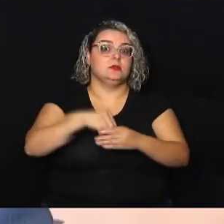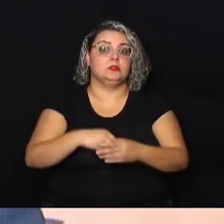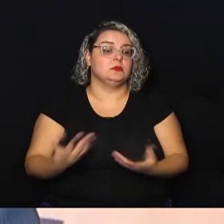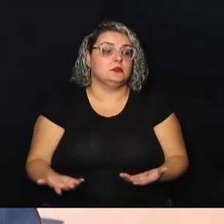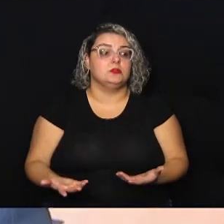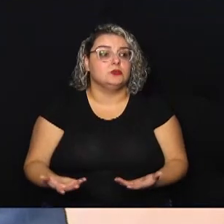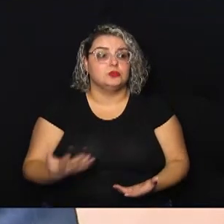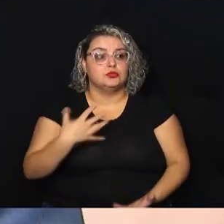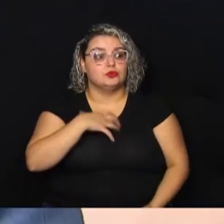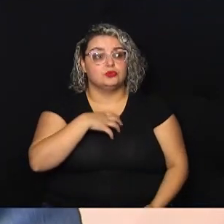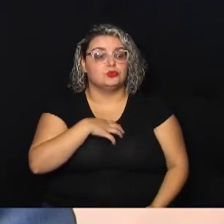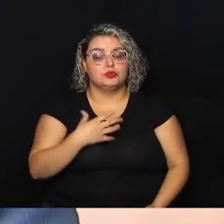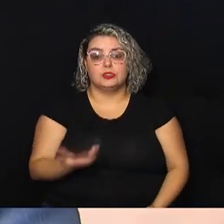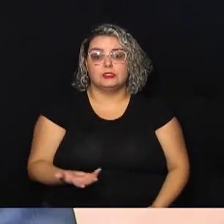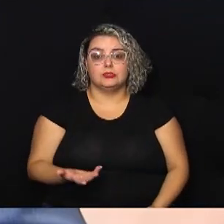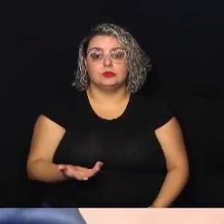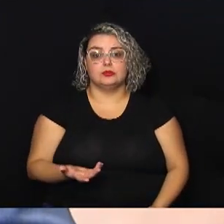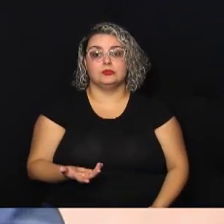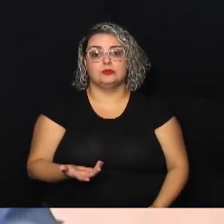uma forma